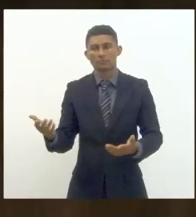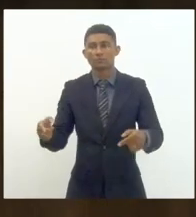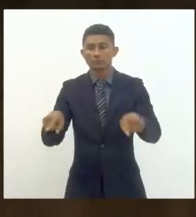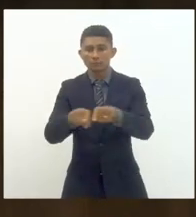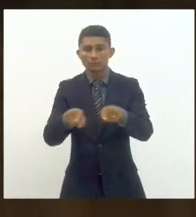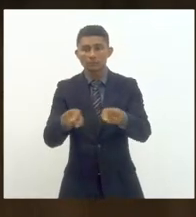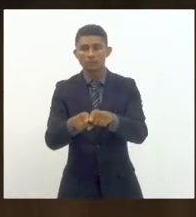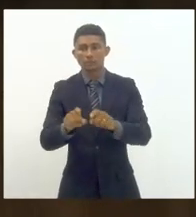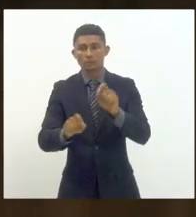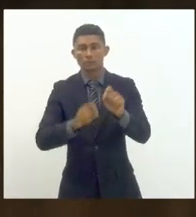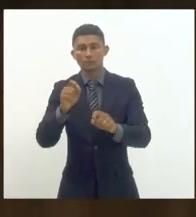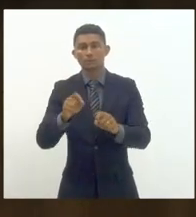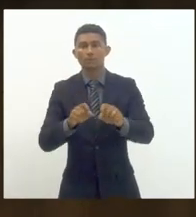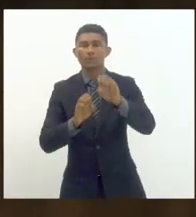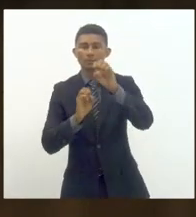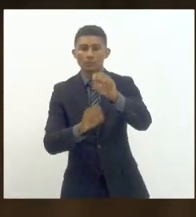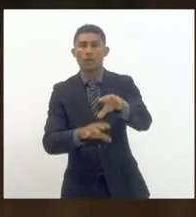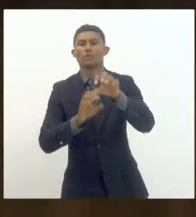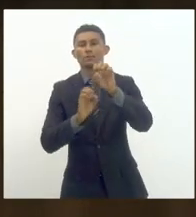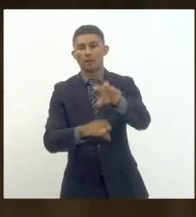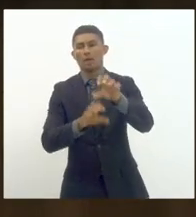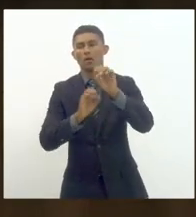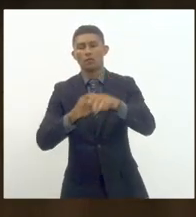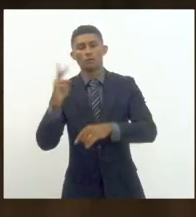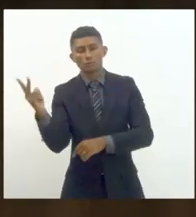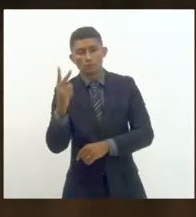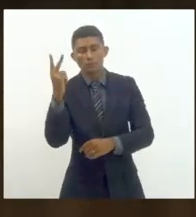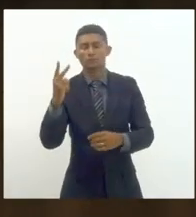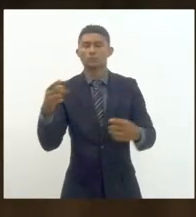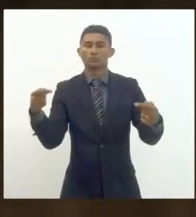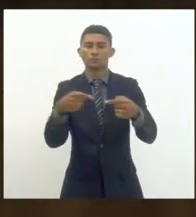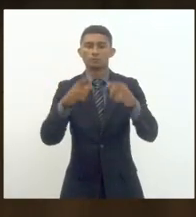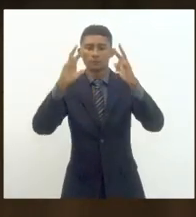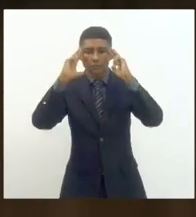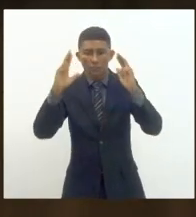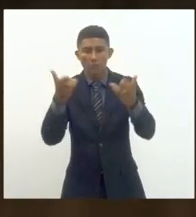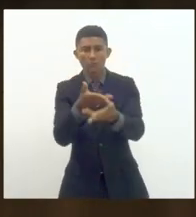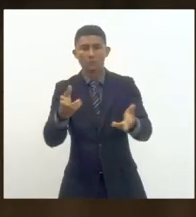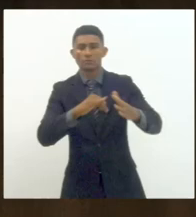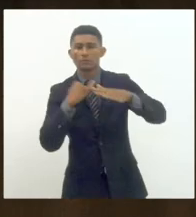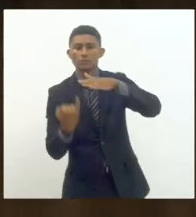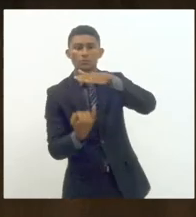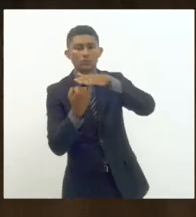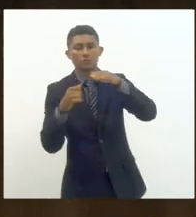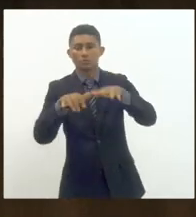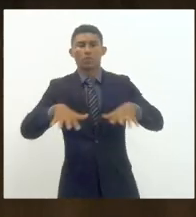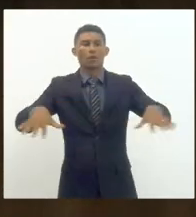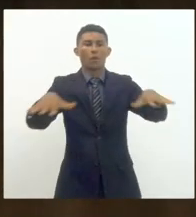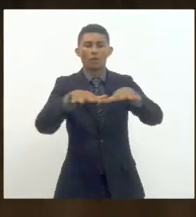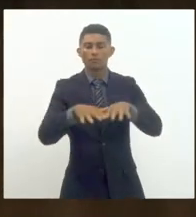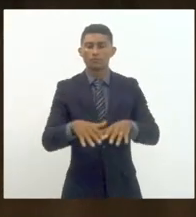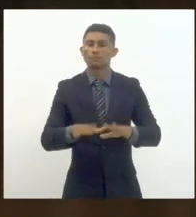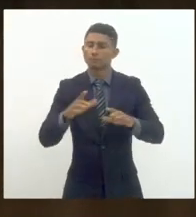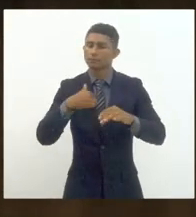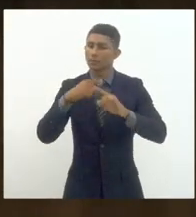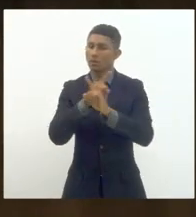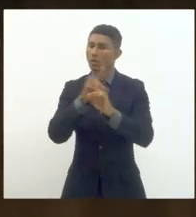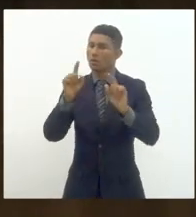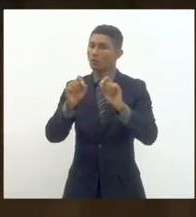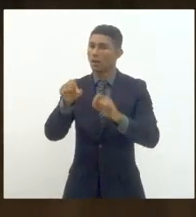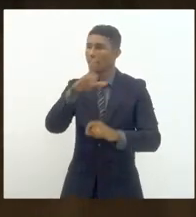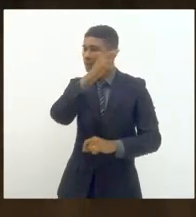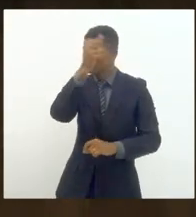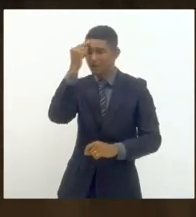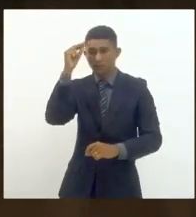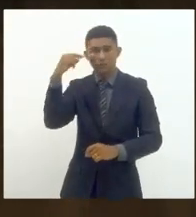que valorizar a educação é respeitar, sobretudo, as instituições, o vernáculo. Quero fazer uma crítica veemente à Prefeitura